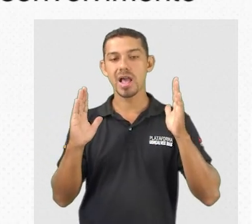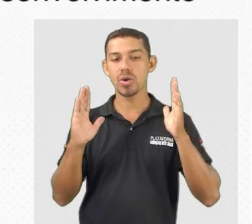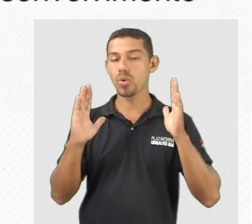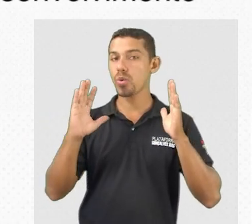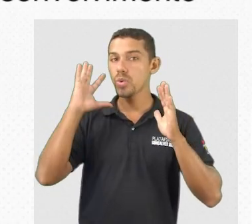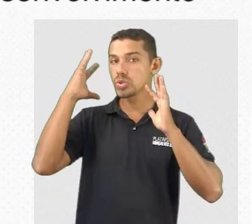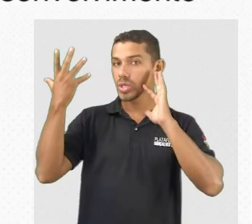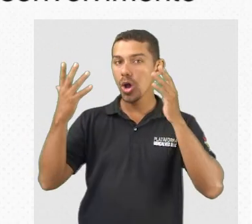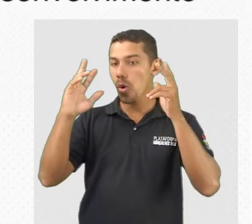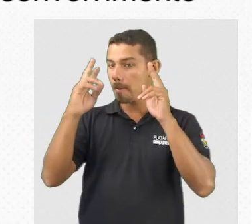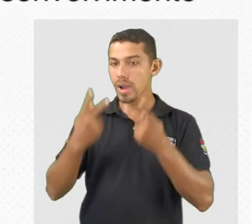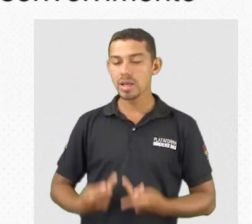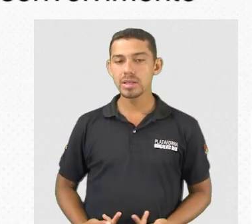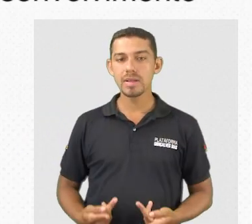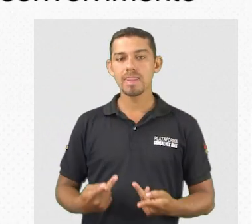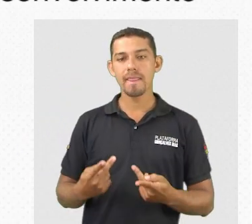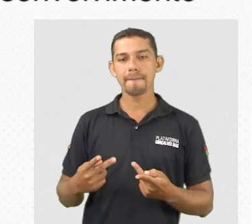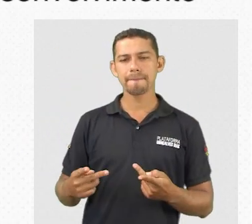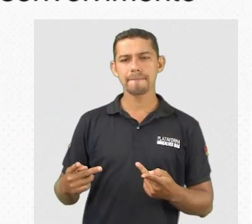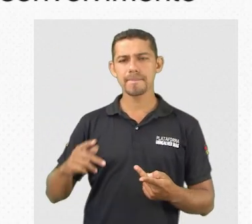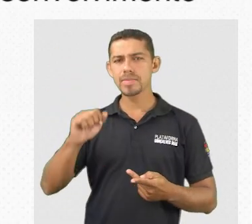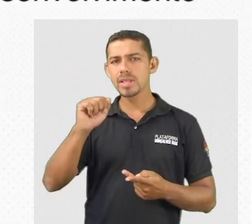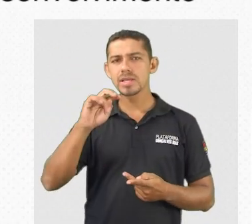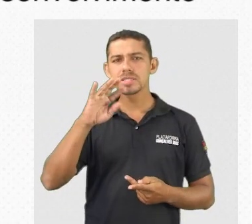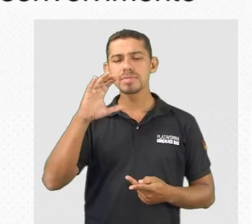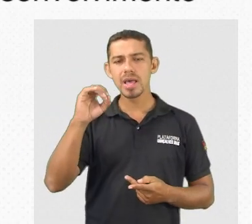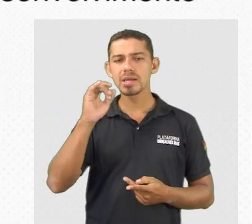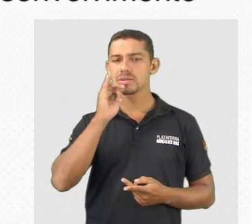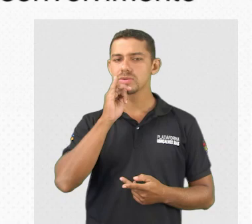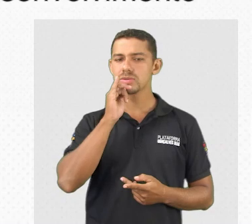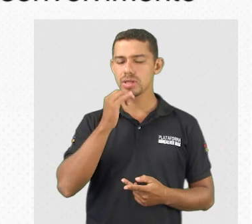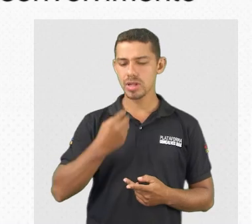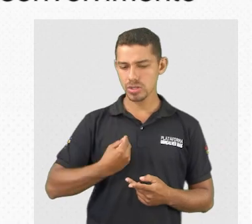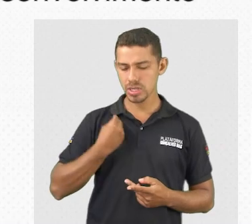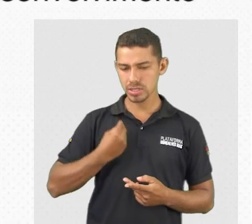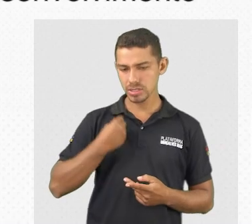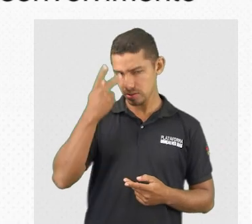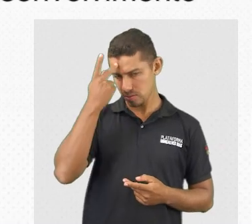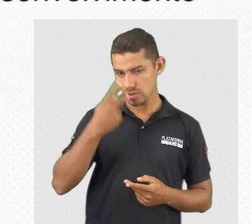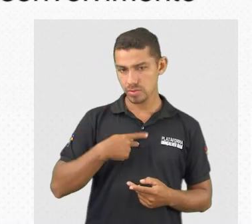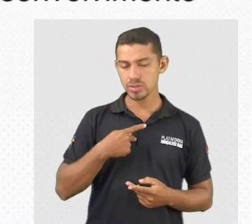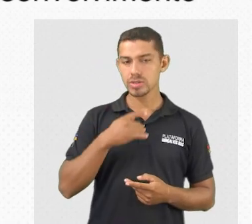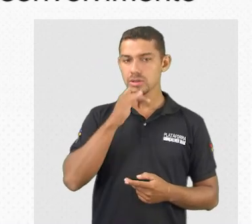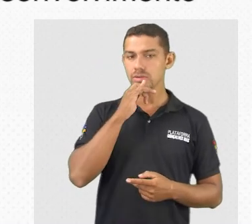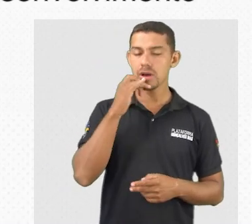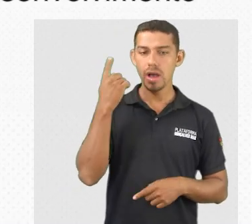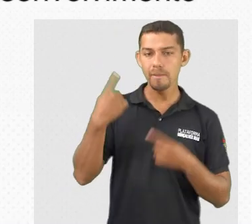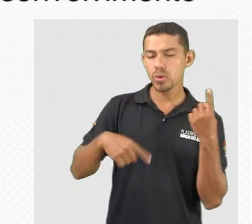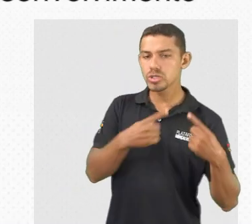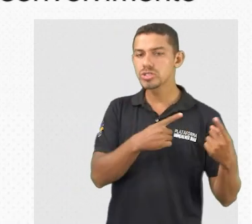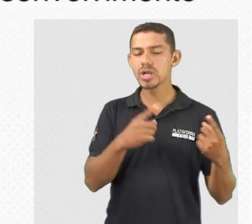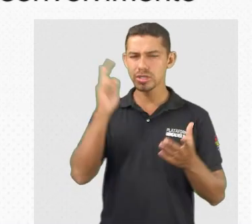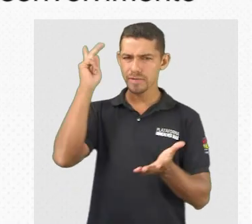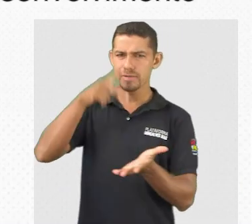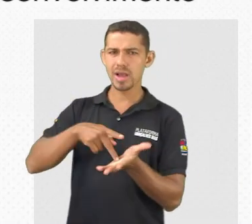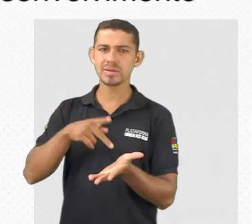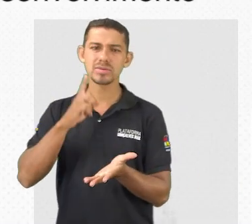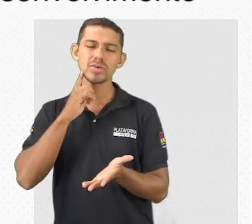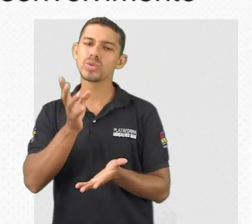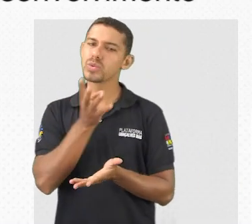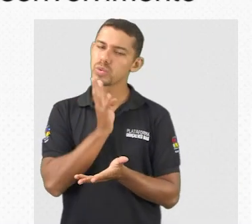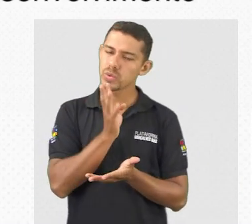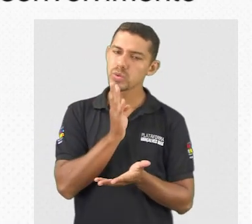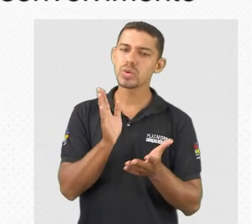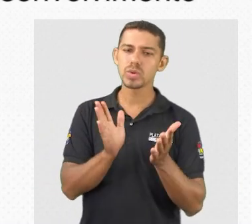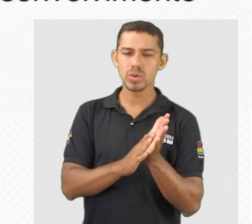humana, como aspectos da nossa própria existência. Então, os direitos e a política, de fato, são